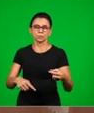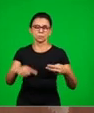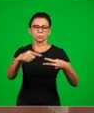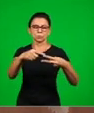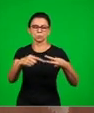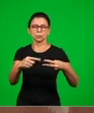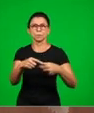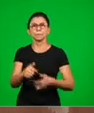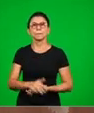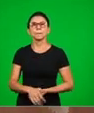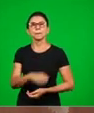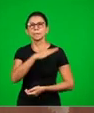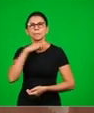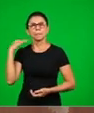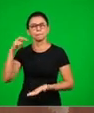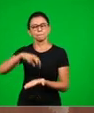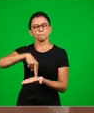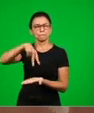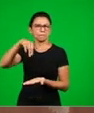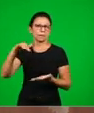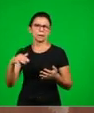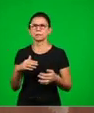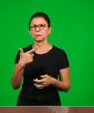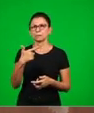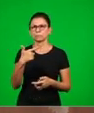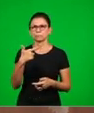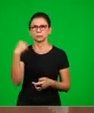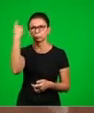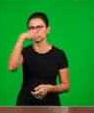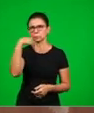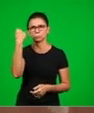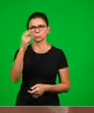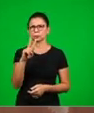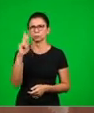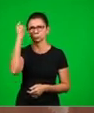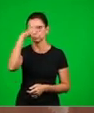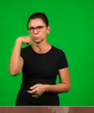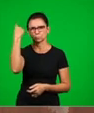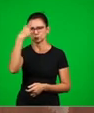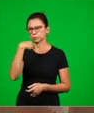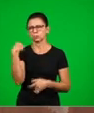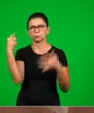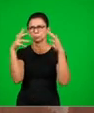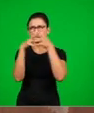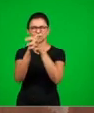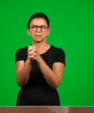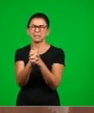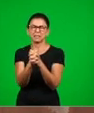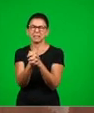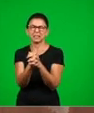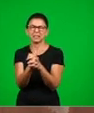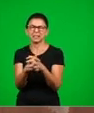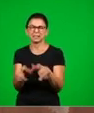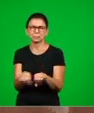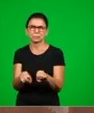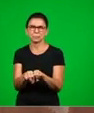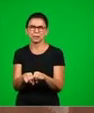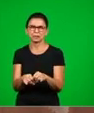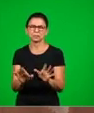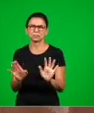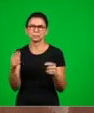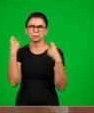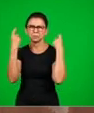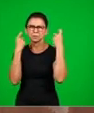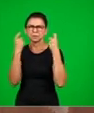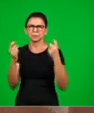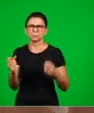foi 24 horas, 32 horas, isso aqui é horário de confuso, isso não interessa para nós. Inclusive, um